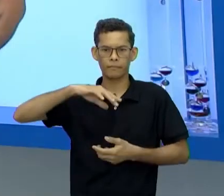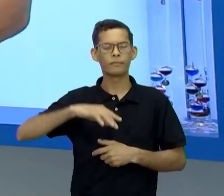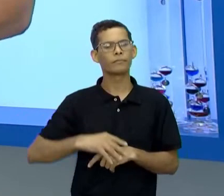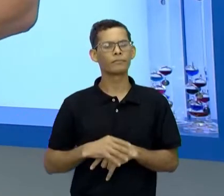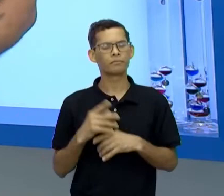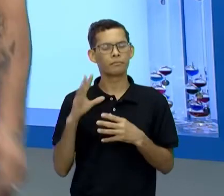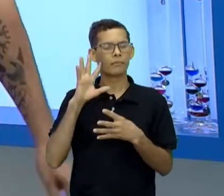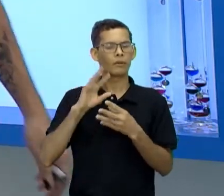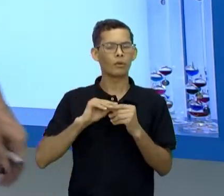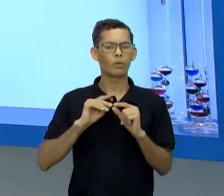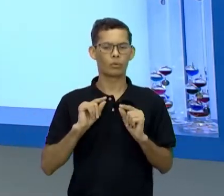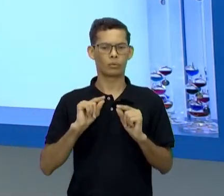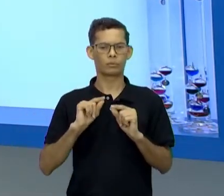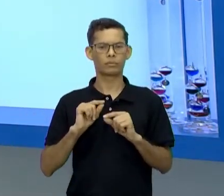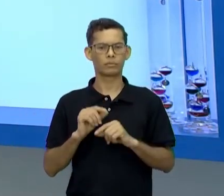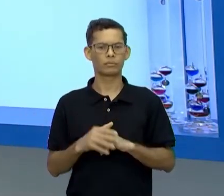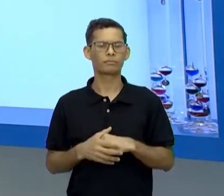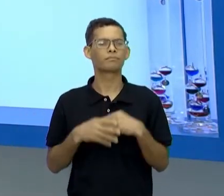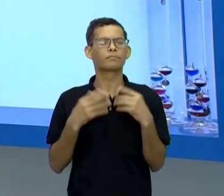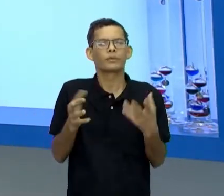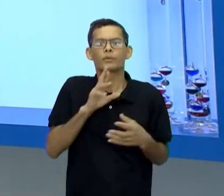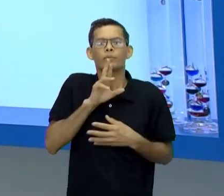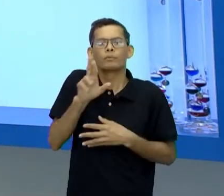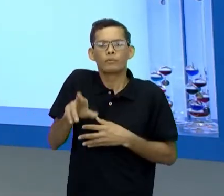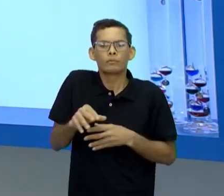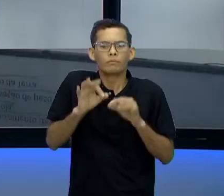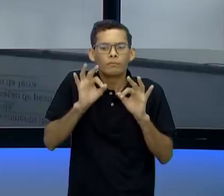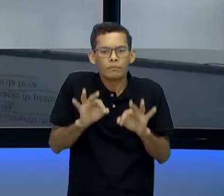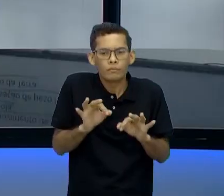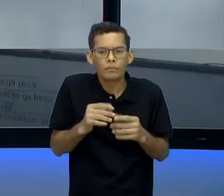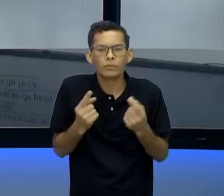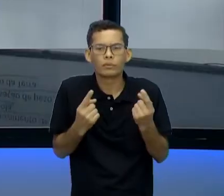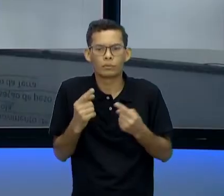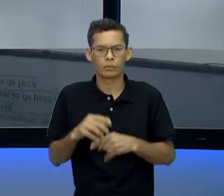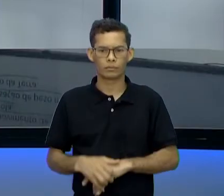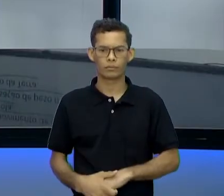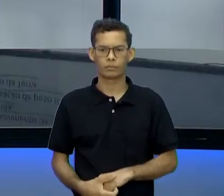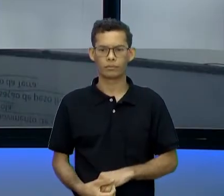isso? Qual que seria a alternativa, Giba? Aqui, ó.